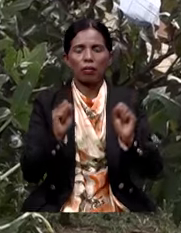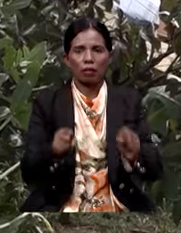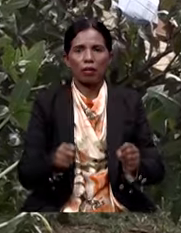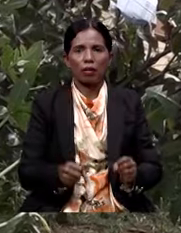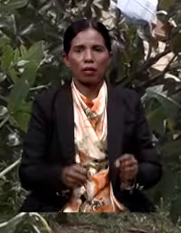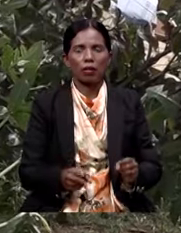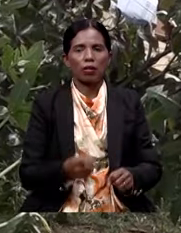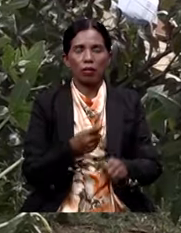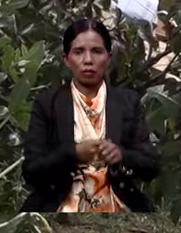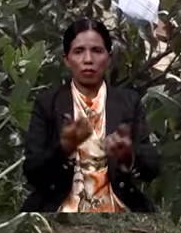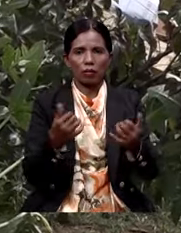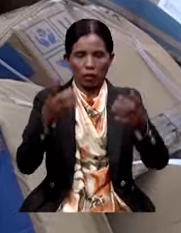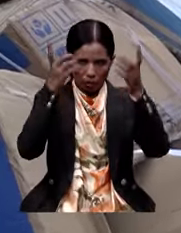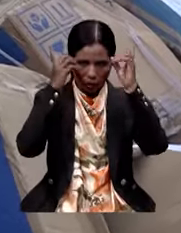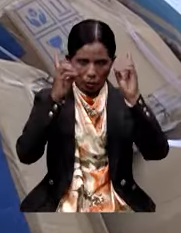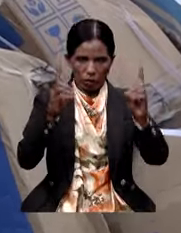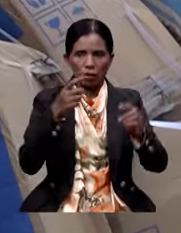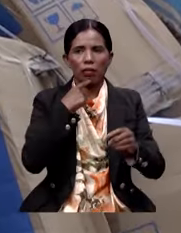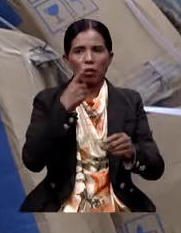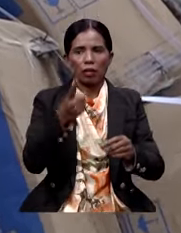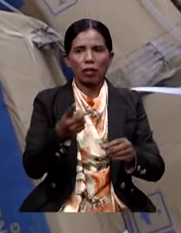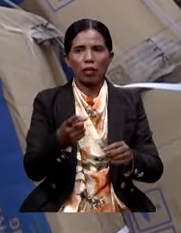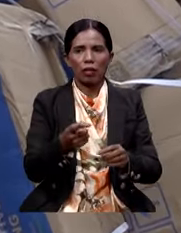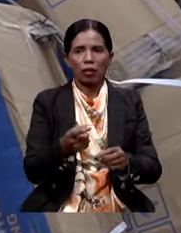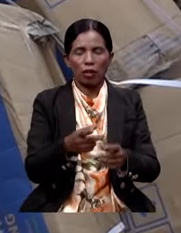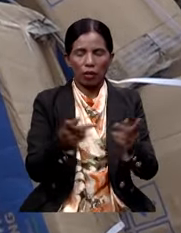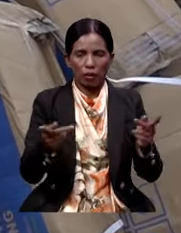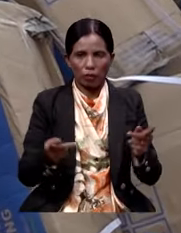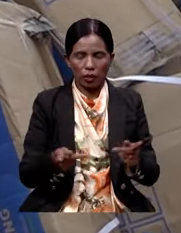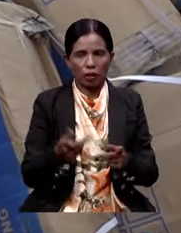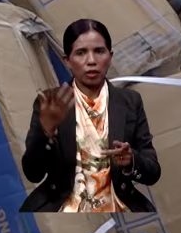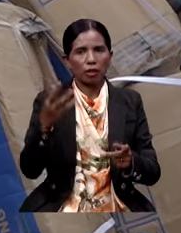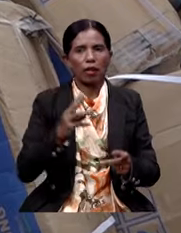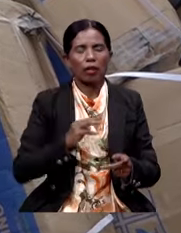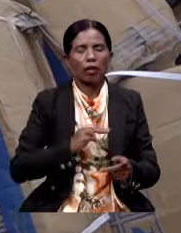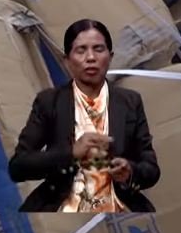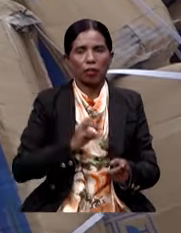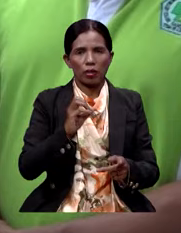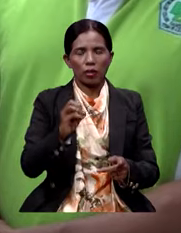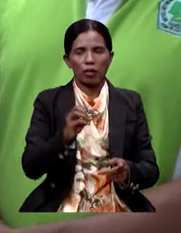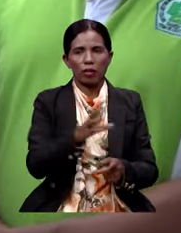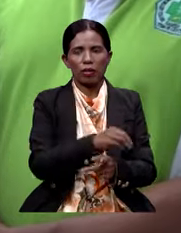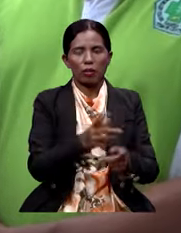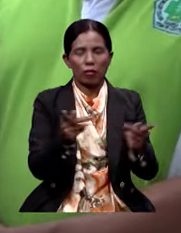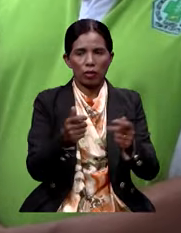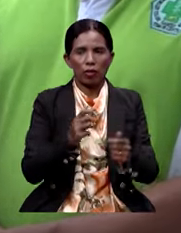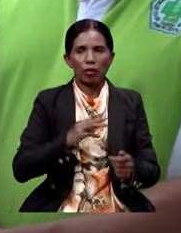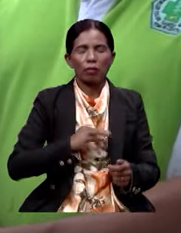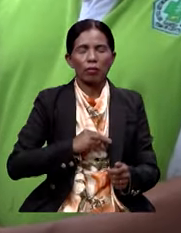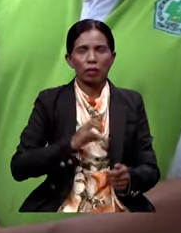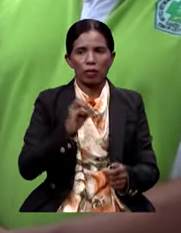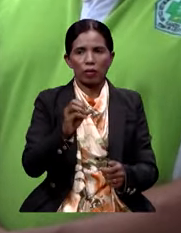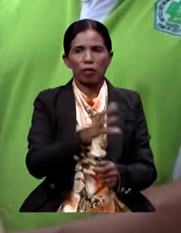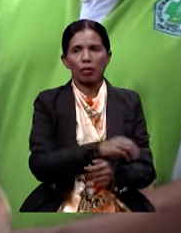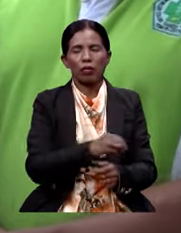ao mesmo tempo niya decidi keras dihan may hare identifika fateng yam posto administrativo Metinaru